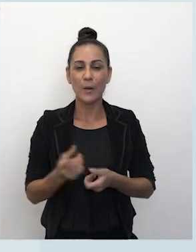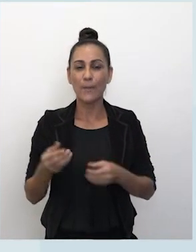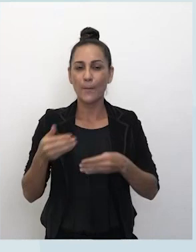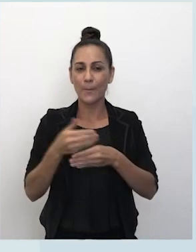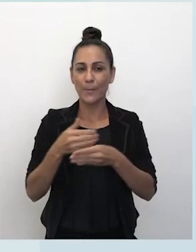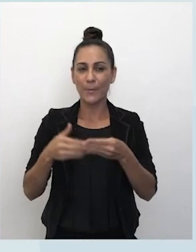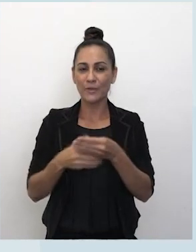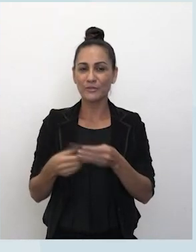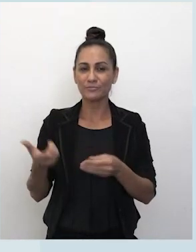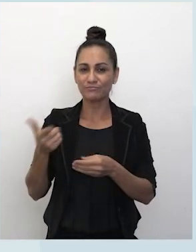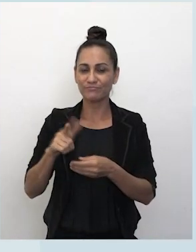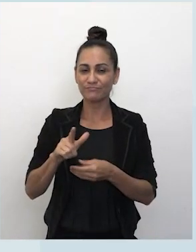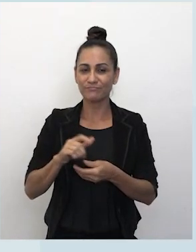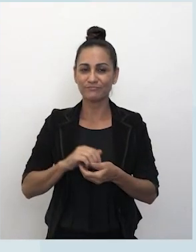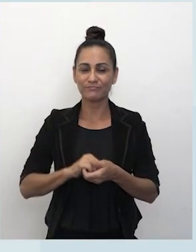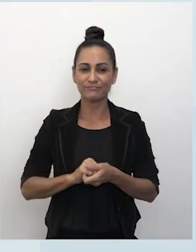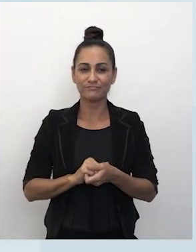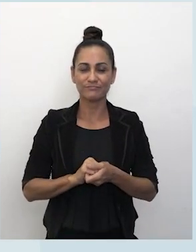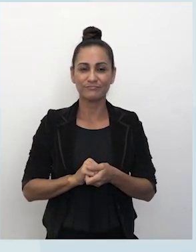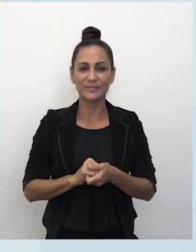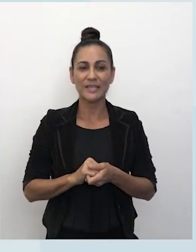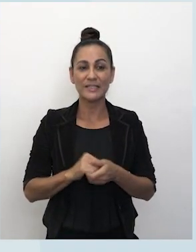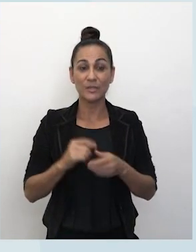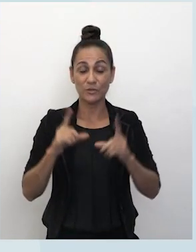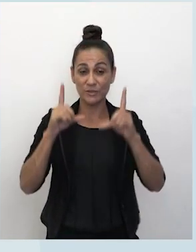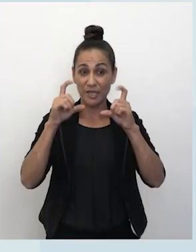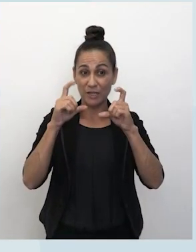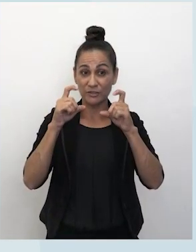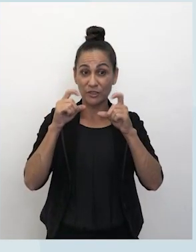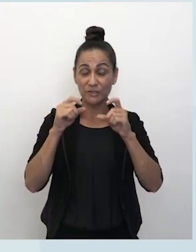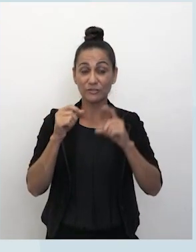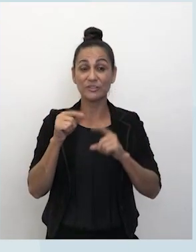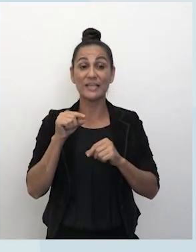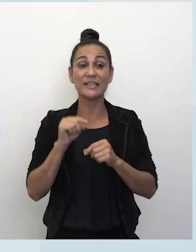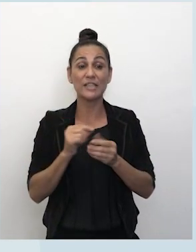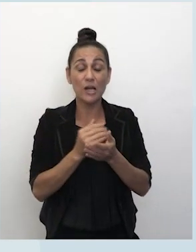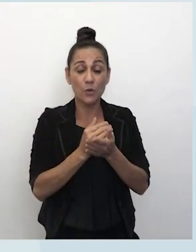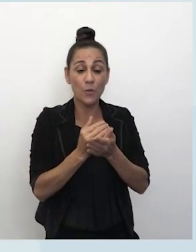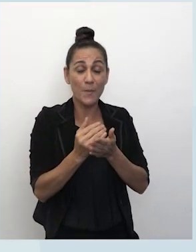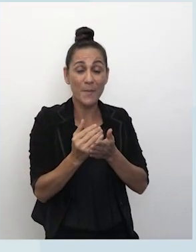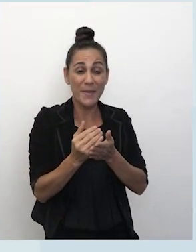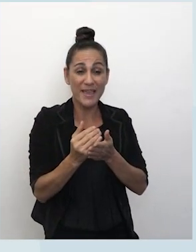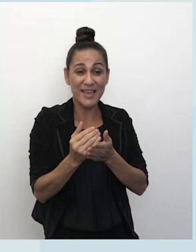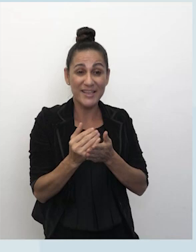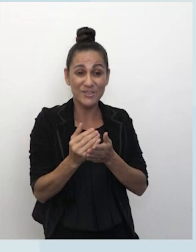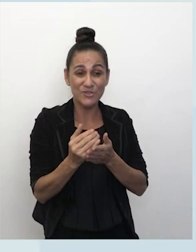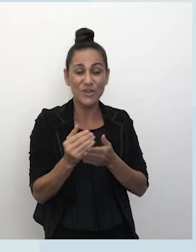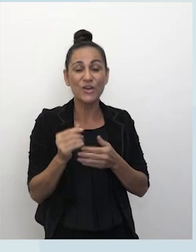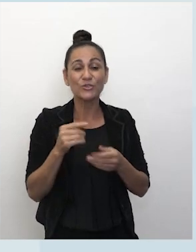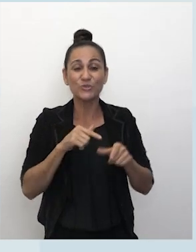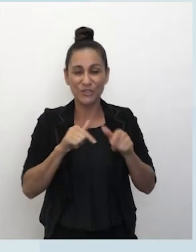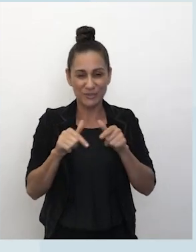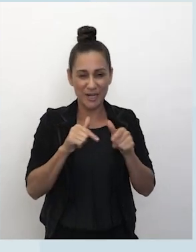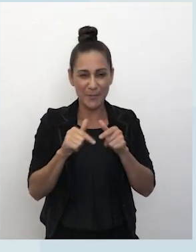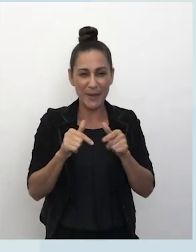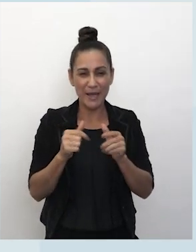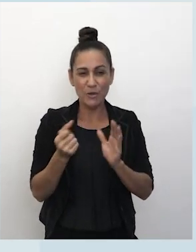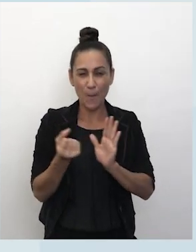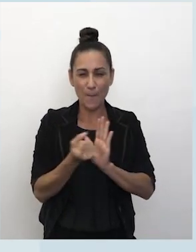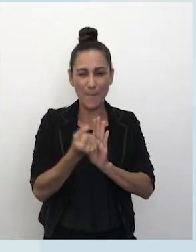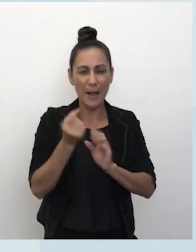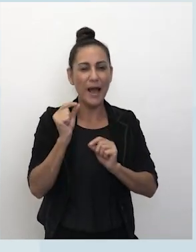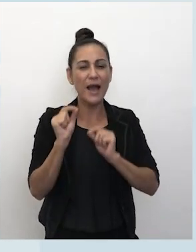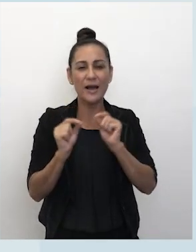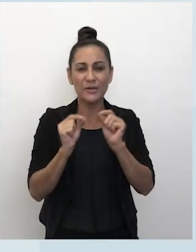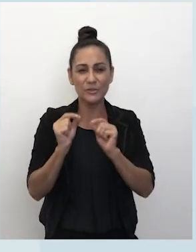tela. Então, esse autorretrato aí que ela fez também no início da carreira, né, autorretrato como mártir, né? Então,